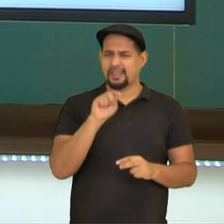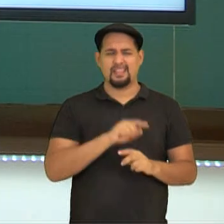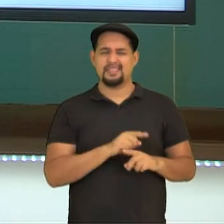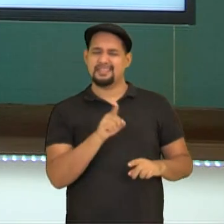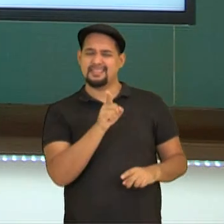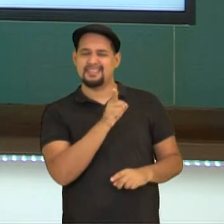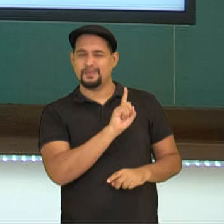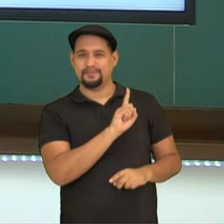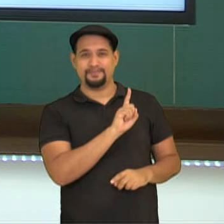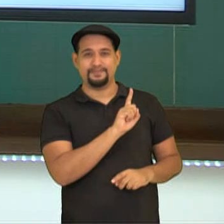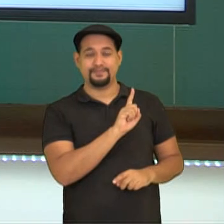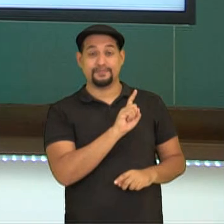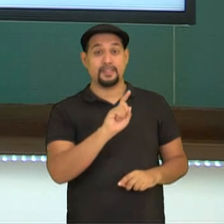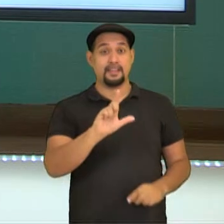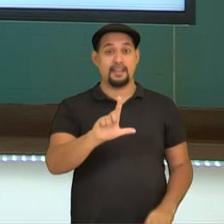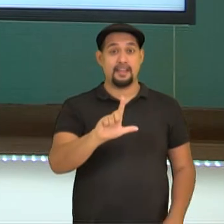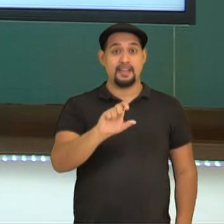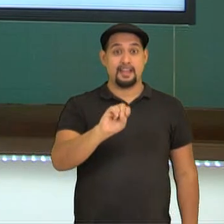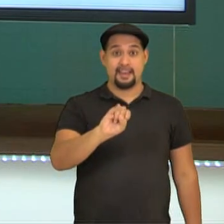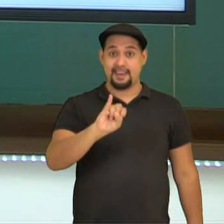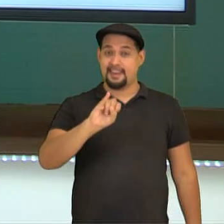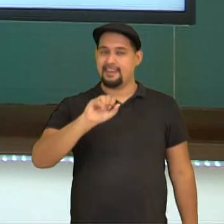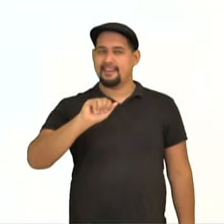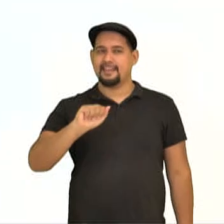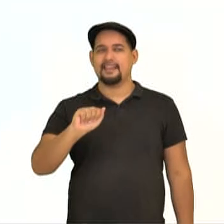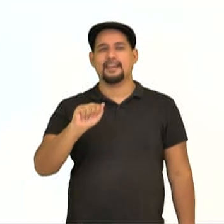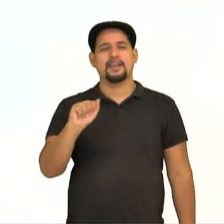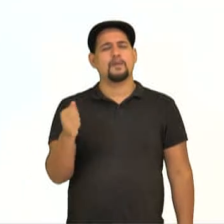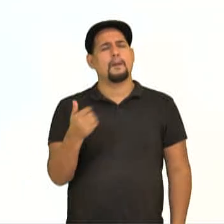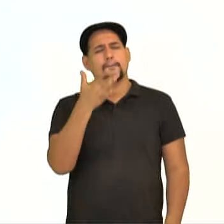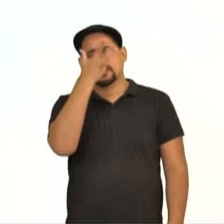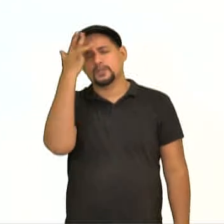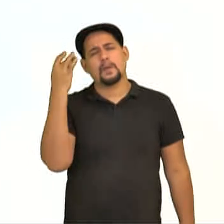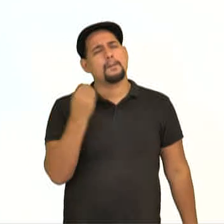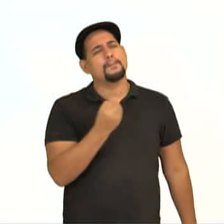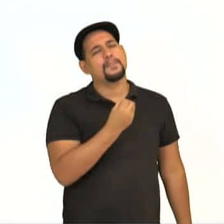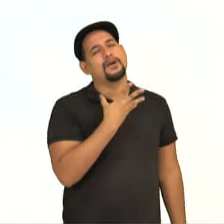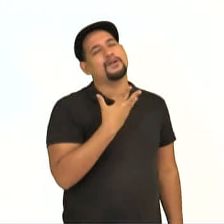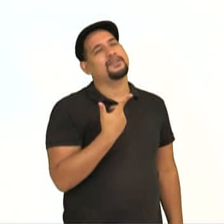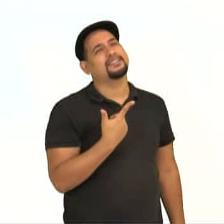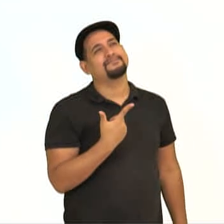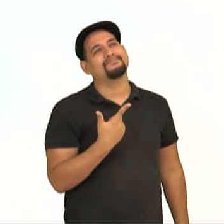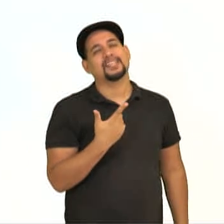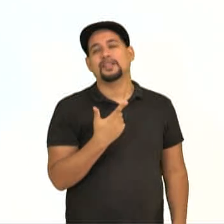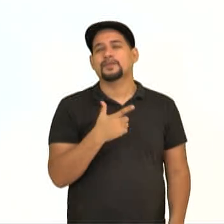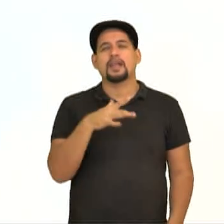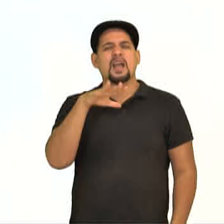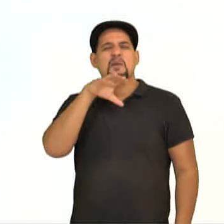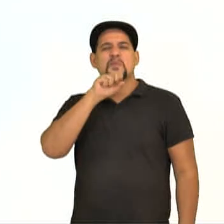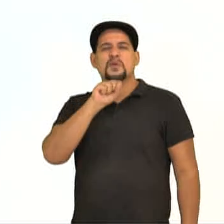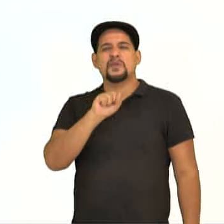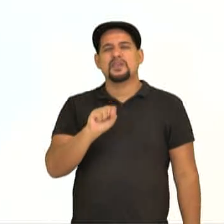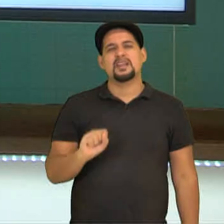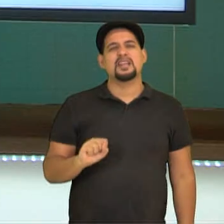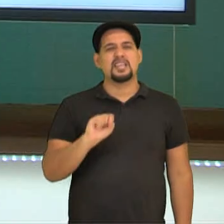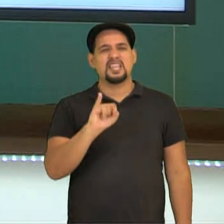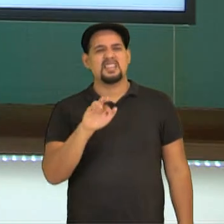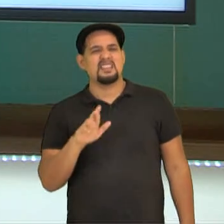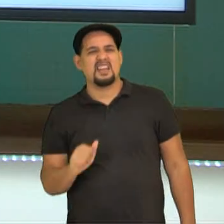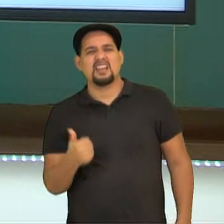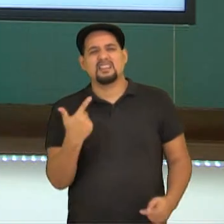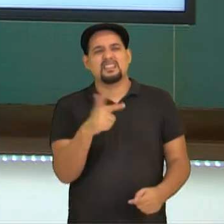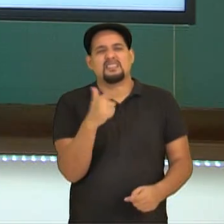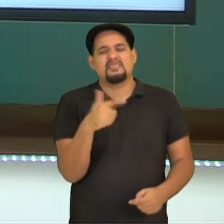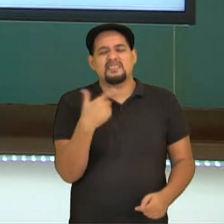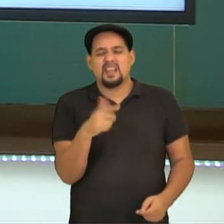Não. Lia, cuja bondade ser humano não teria. Não aspiro a mão de Íria, que não tem pouca